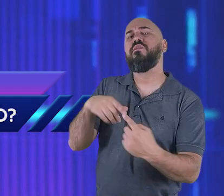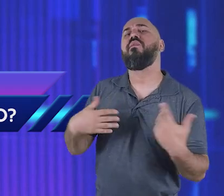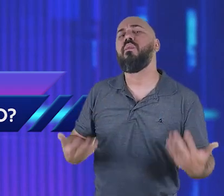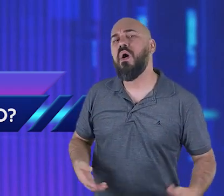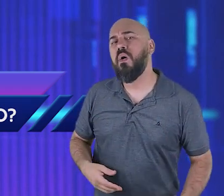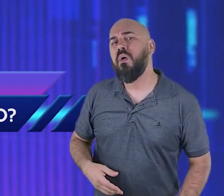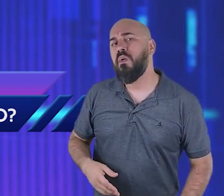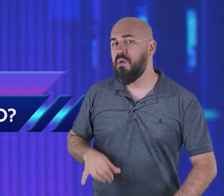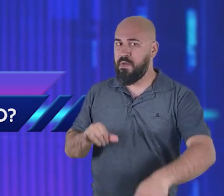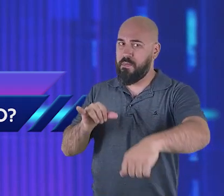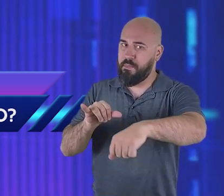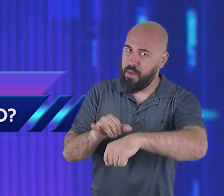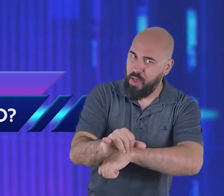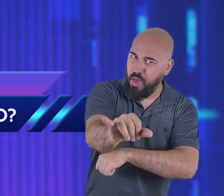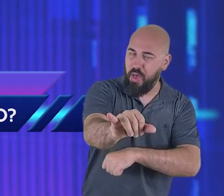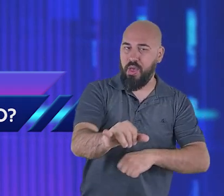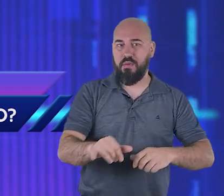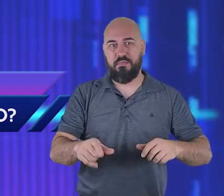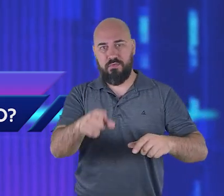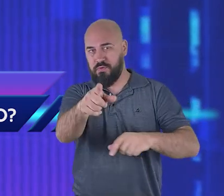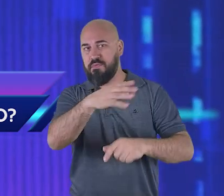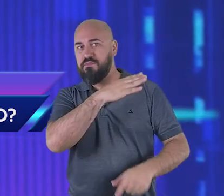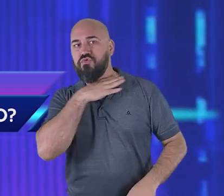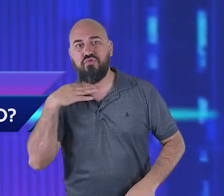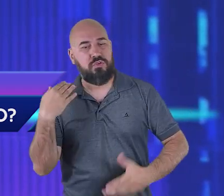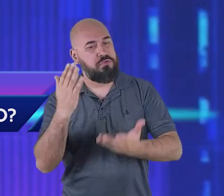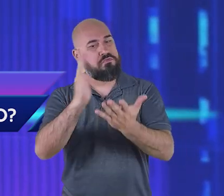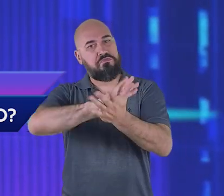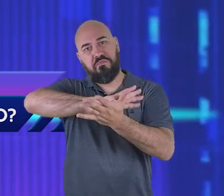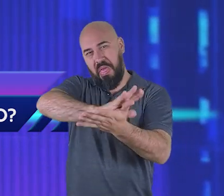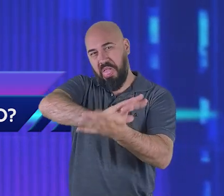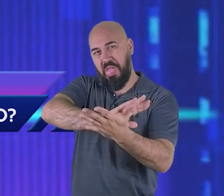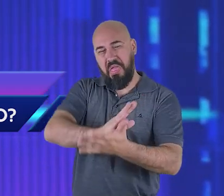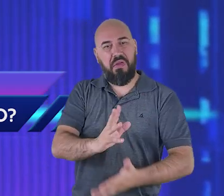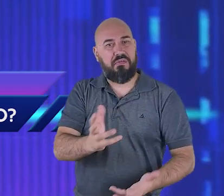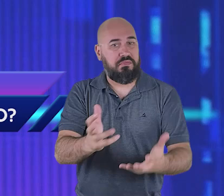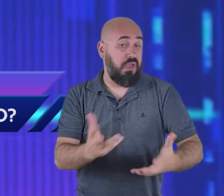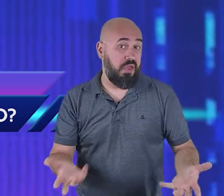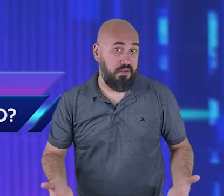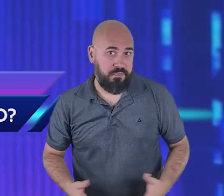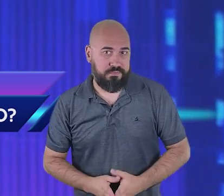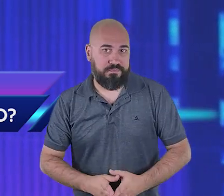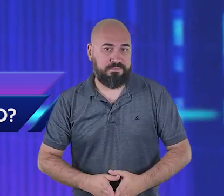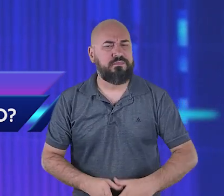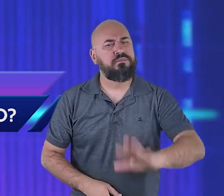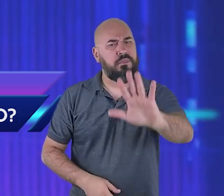é? A minha e a sua destruição. É mais ou menos assim. Uma aldeia